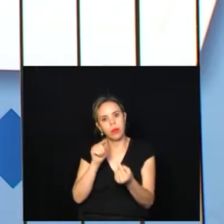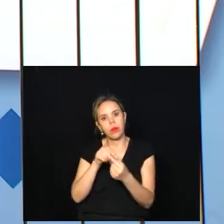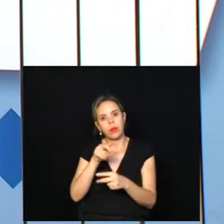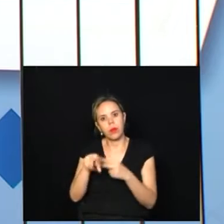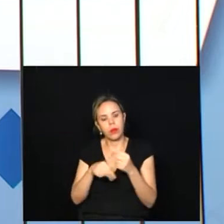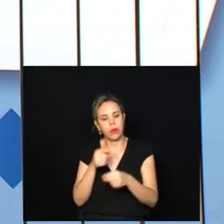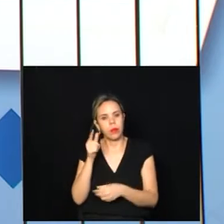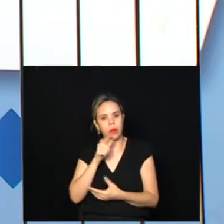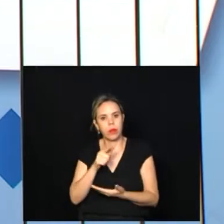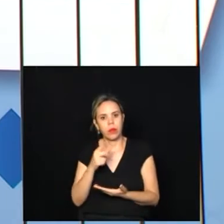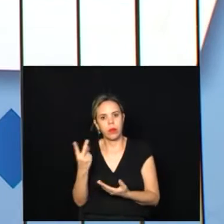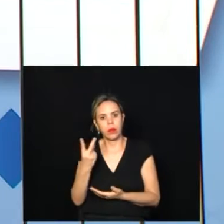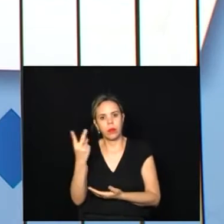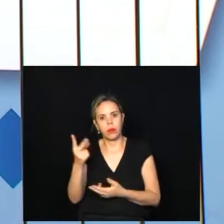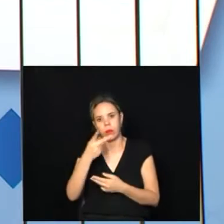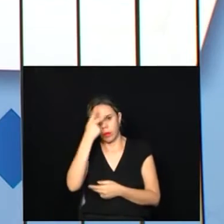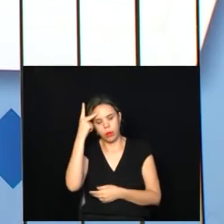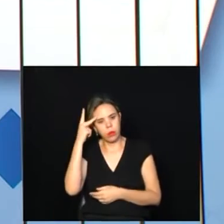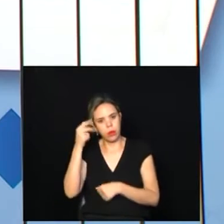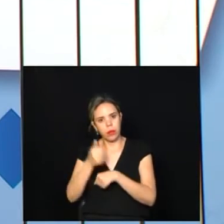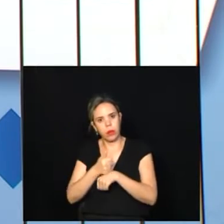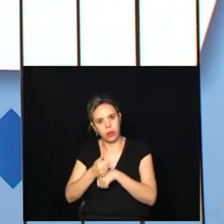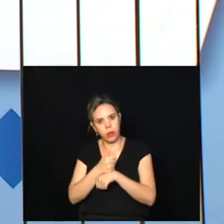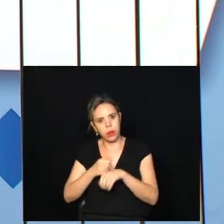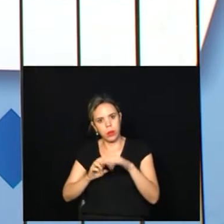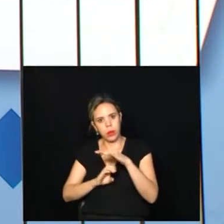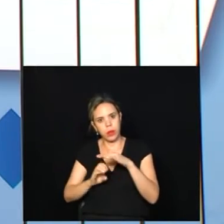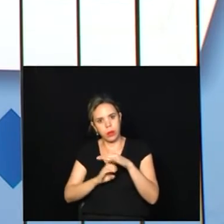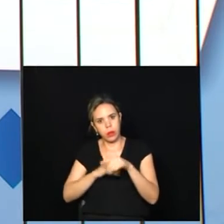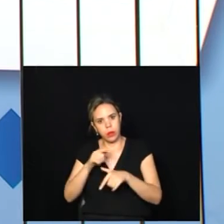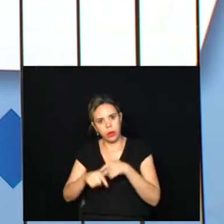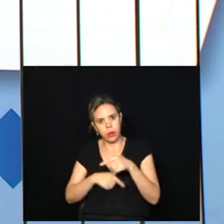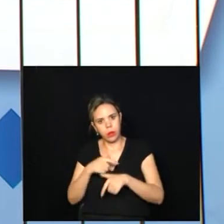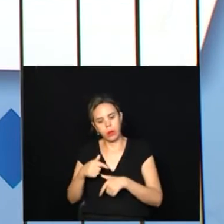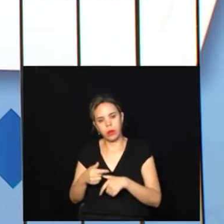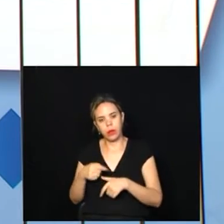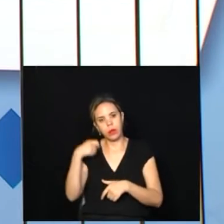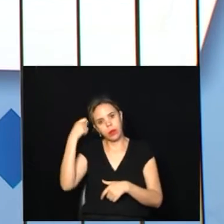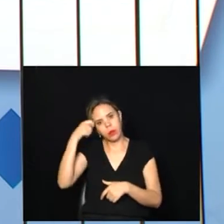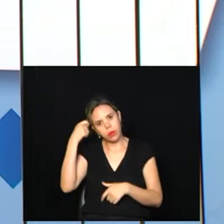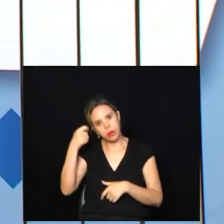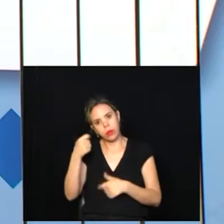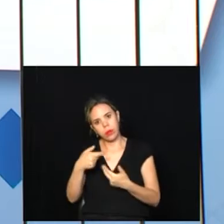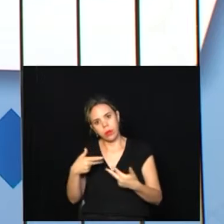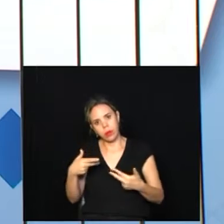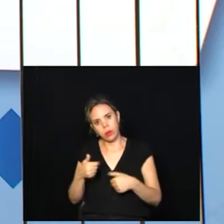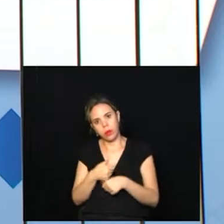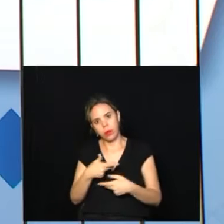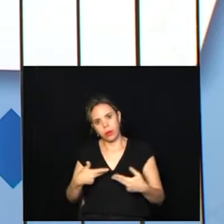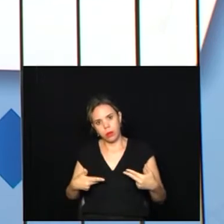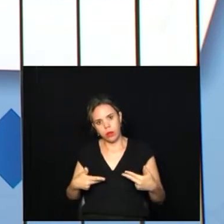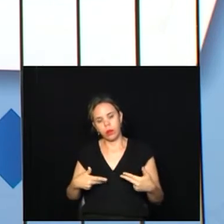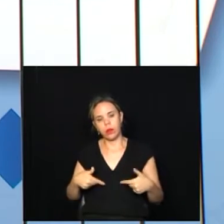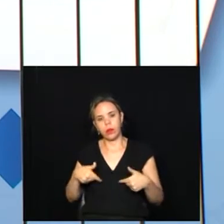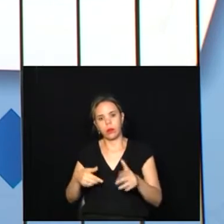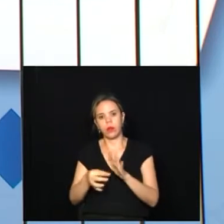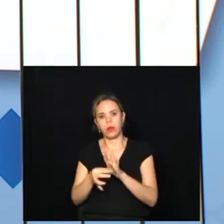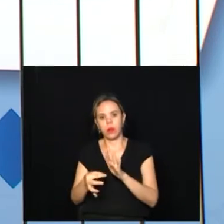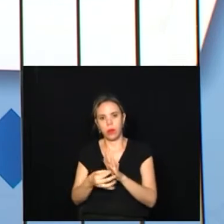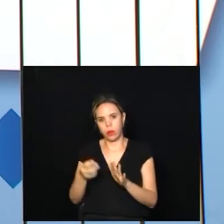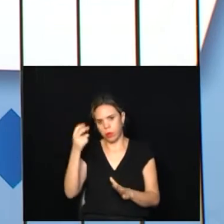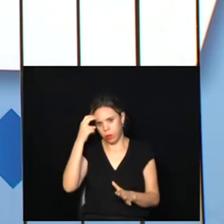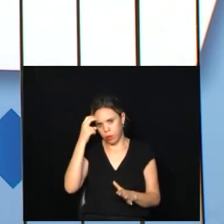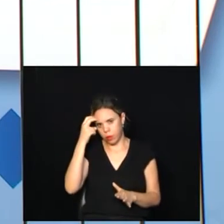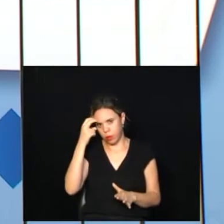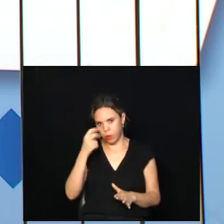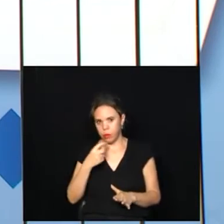prêmio é reconhecer as pessoas físicas e jurídicas atuantes nas artes e nas diversas manifestações